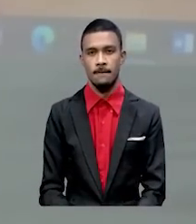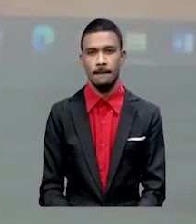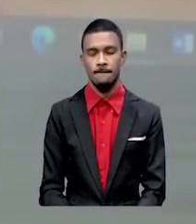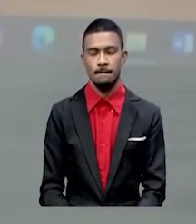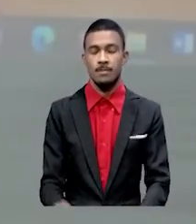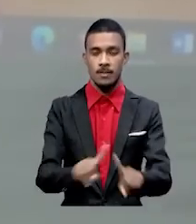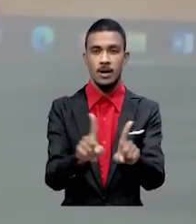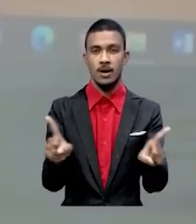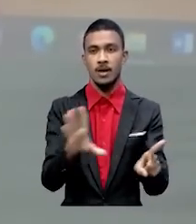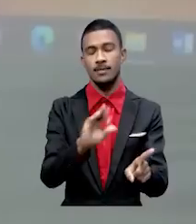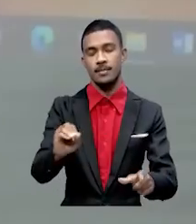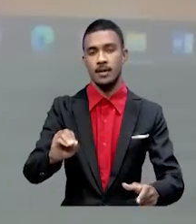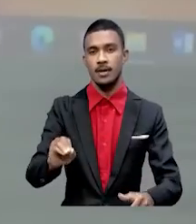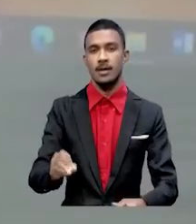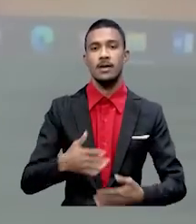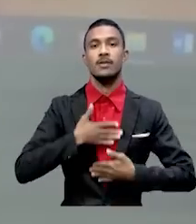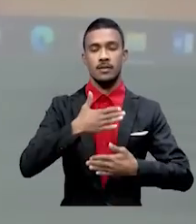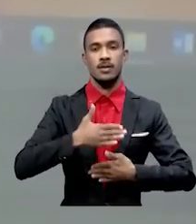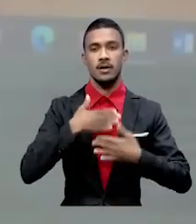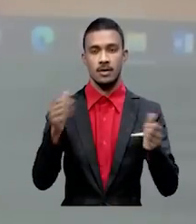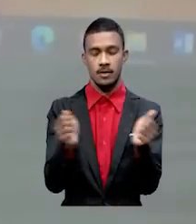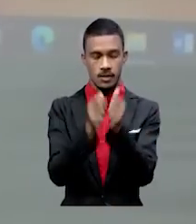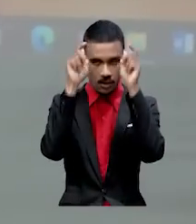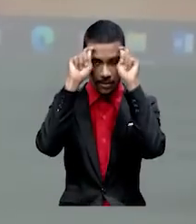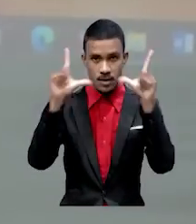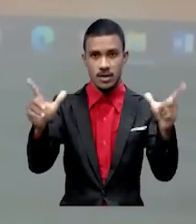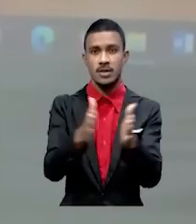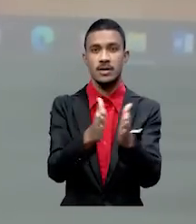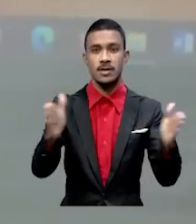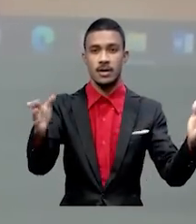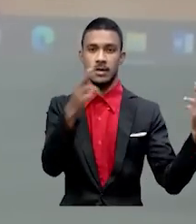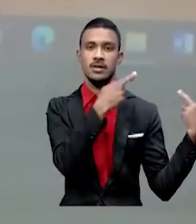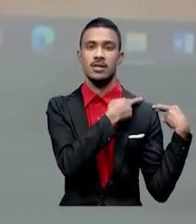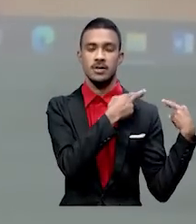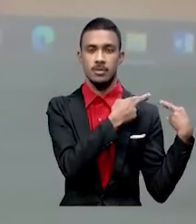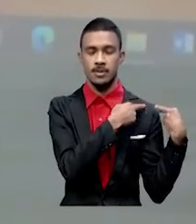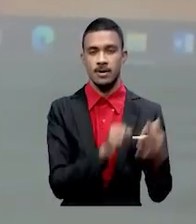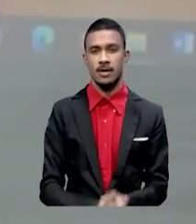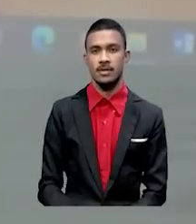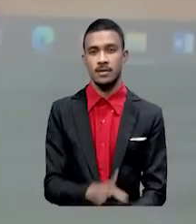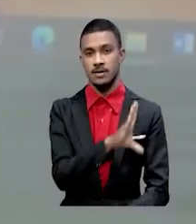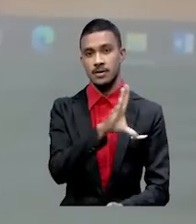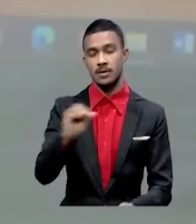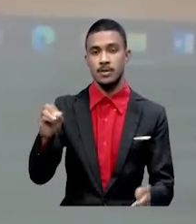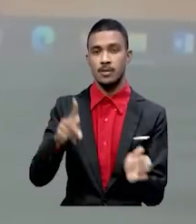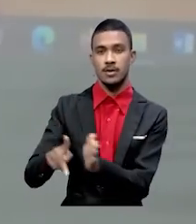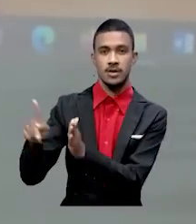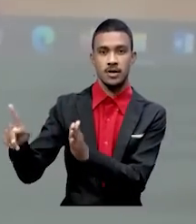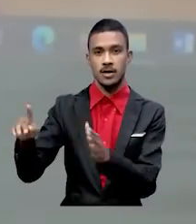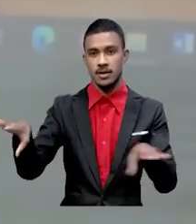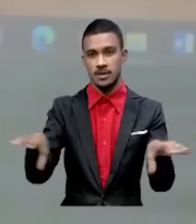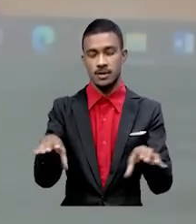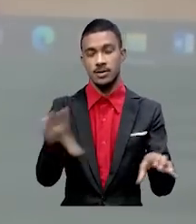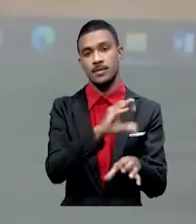Mas, infelizmente, alguns timorenses de grandes responsabilidades nos processos da construção do